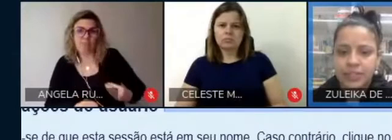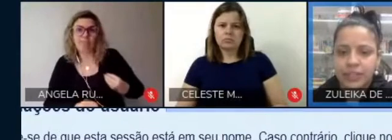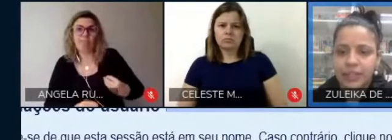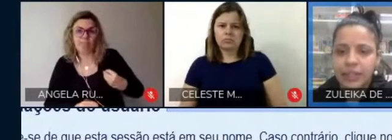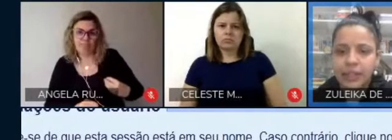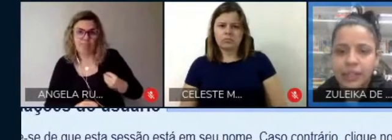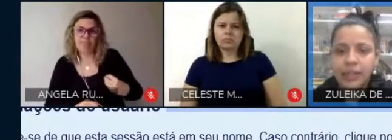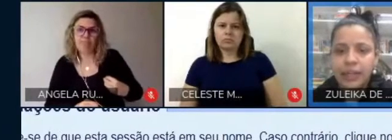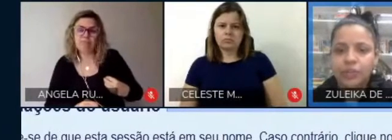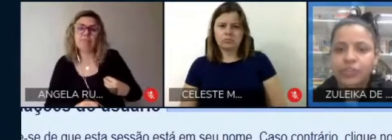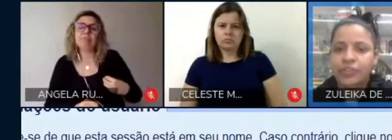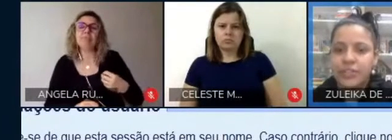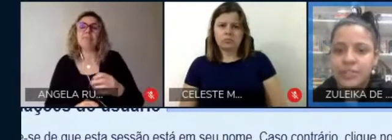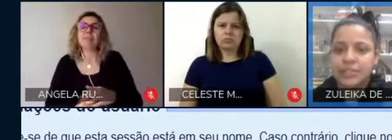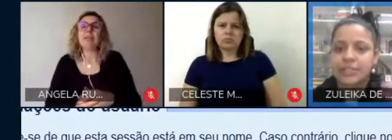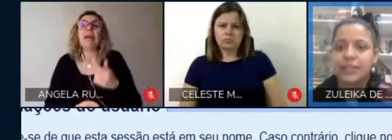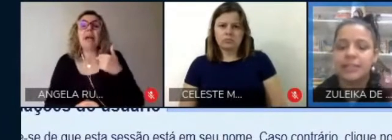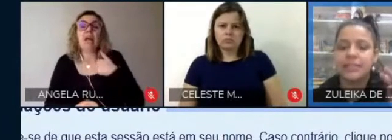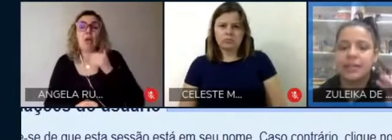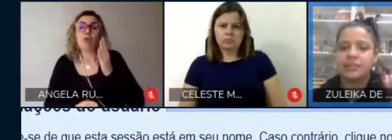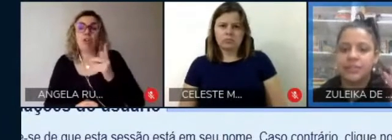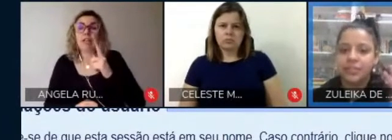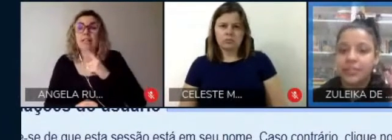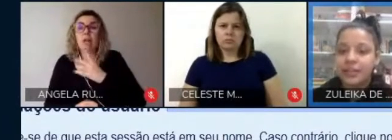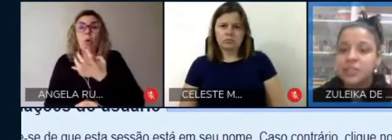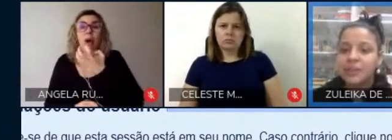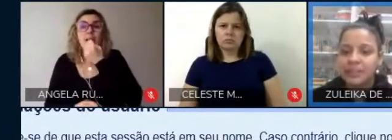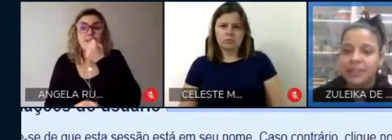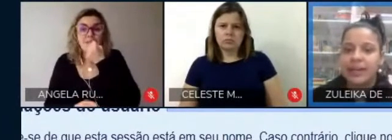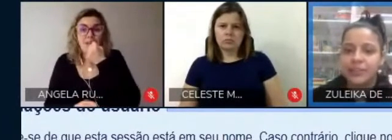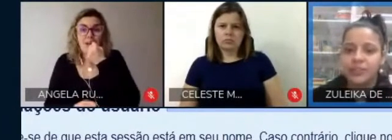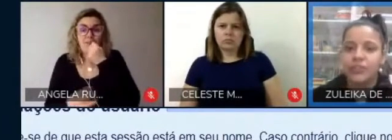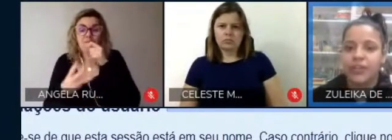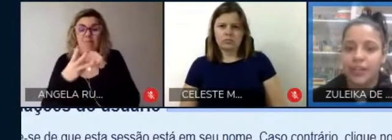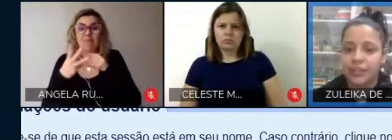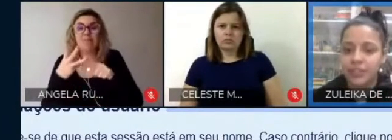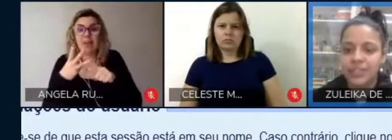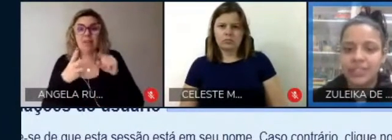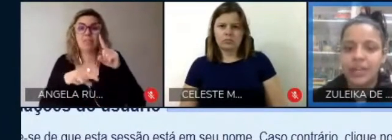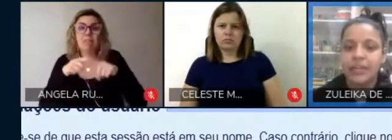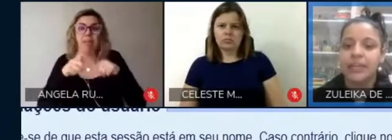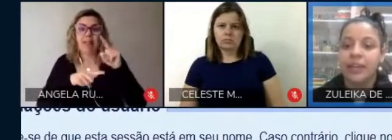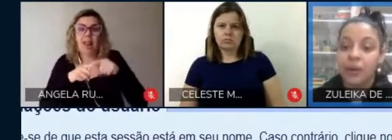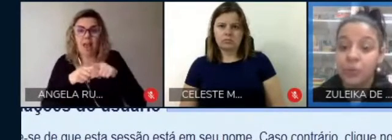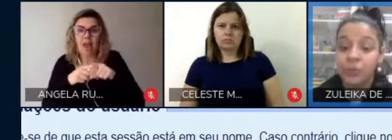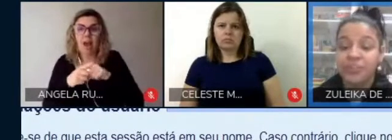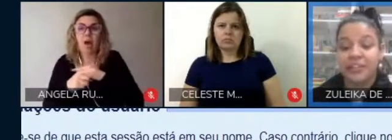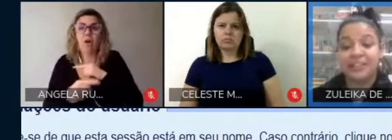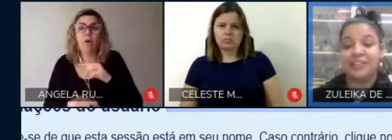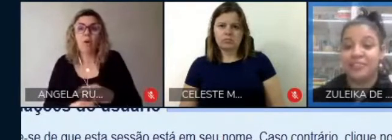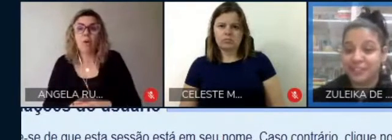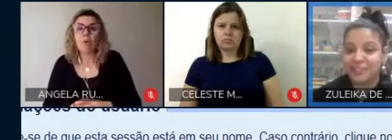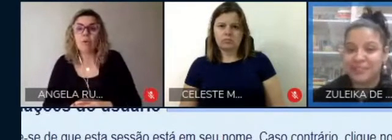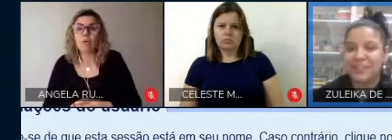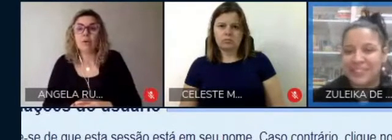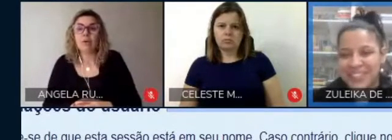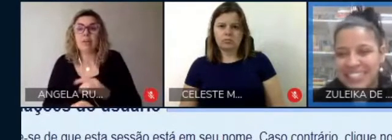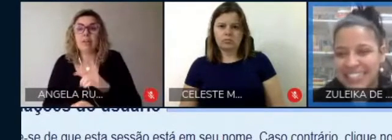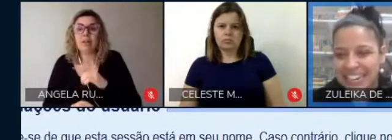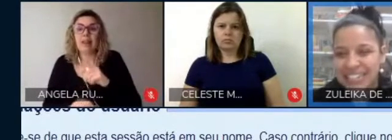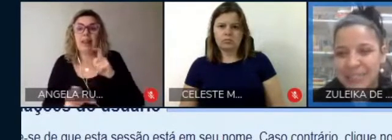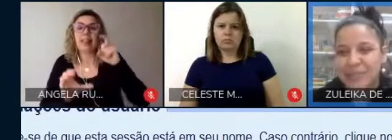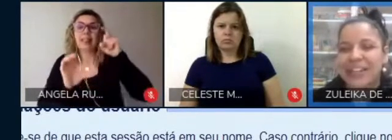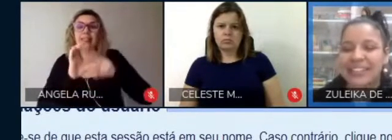Ele quer dizer. Eu fiz reserva de 3 materiais diferentes e eu fiquei devendo